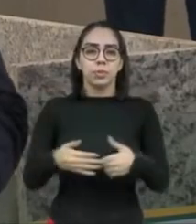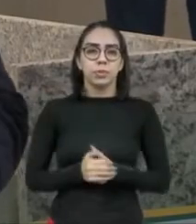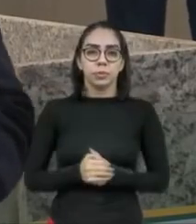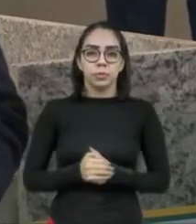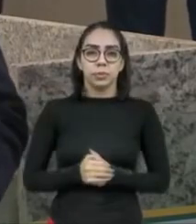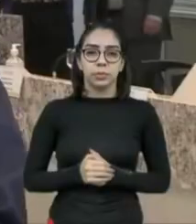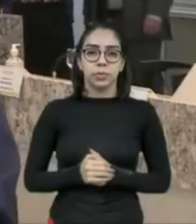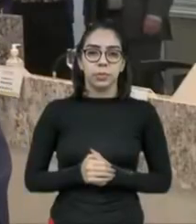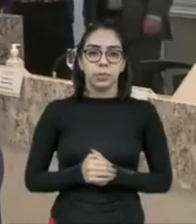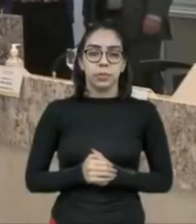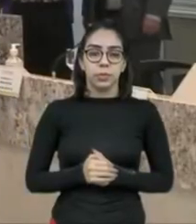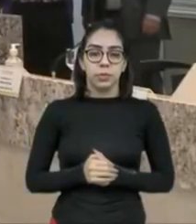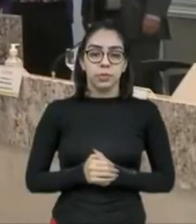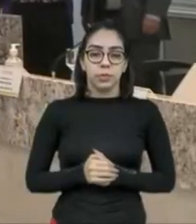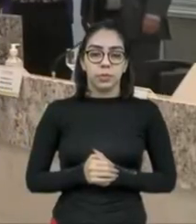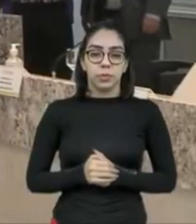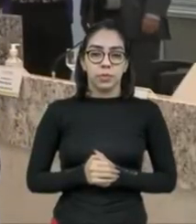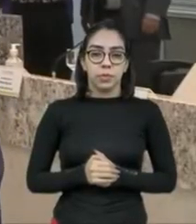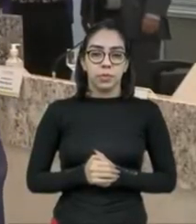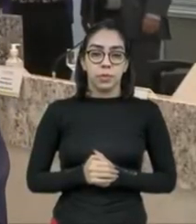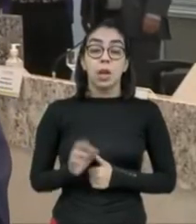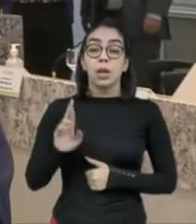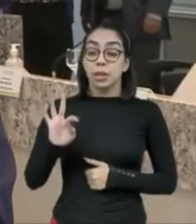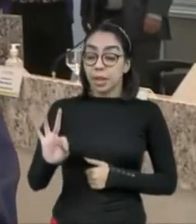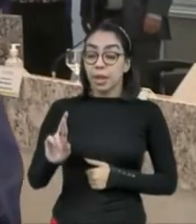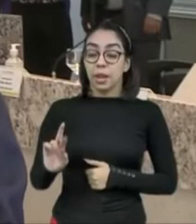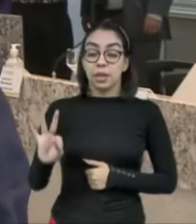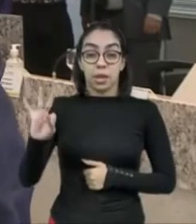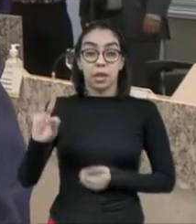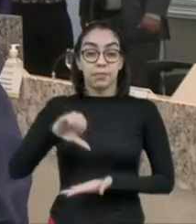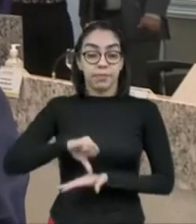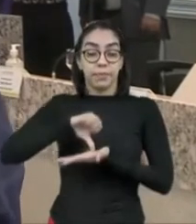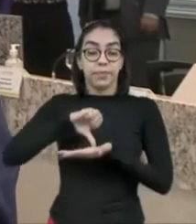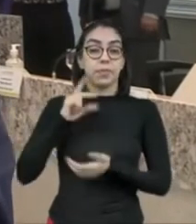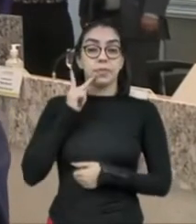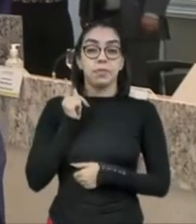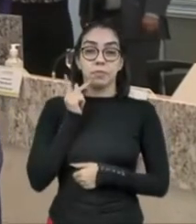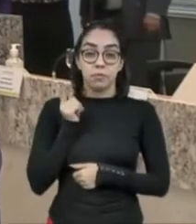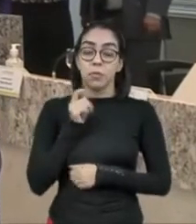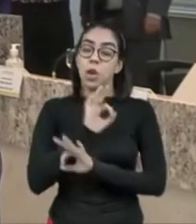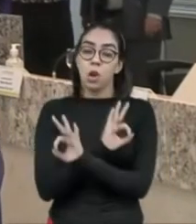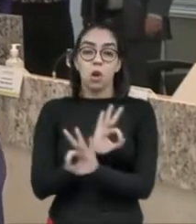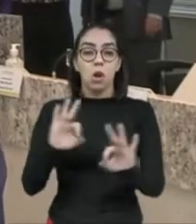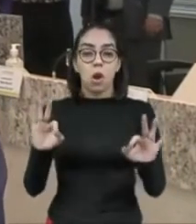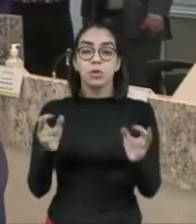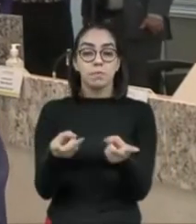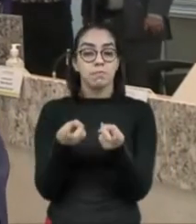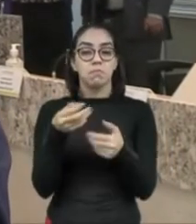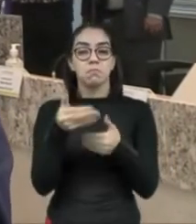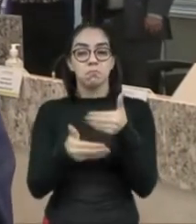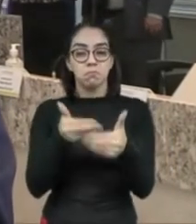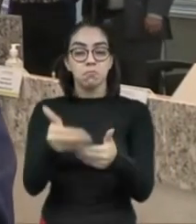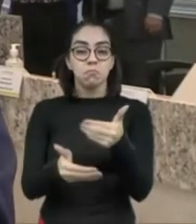Regional aqui do Ceará. O Tribunal Regional do Trabalho da 7ª Região vai muito bem com todos os seus